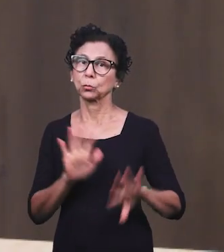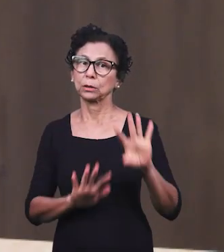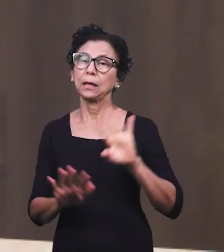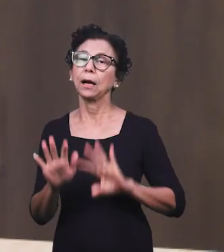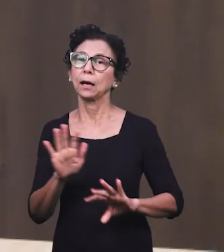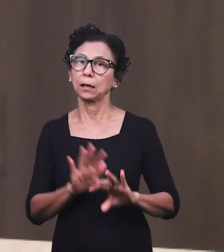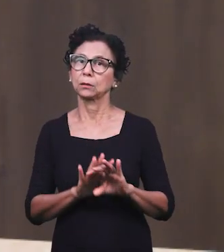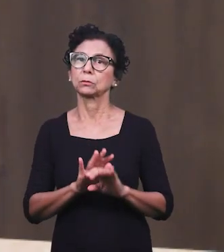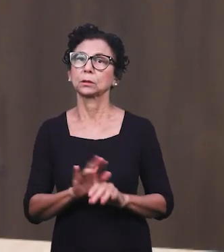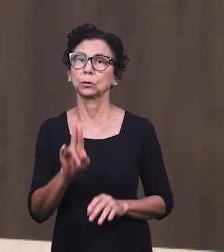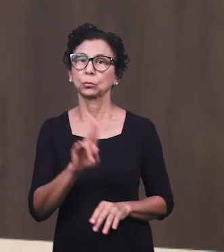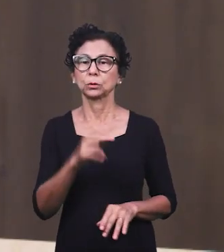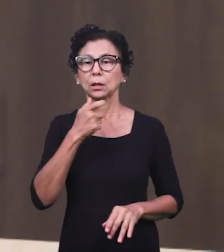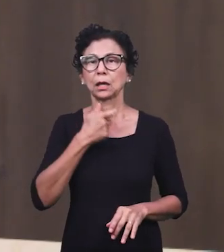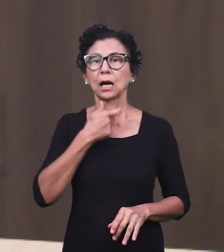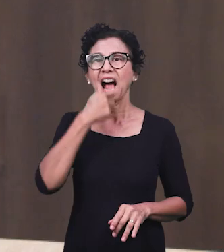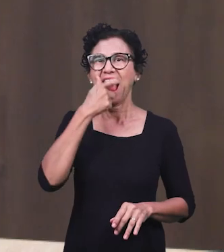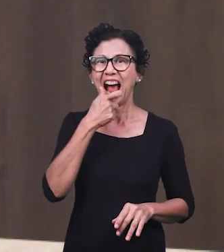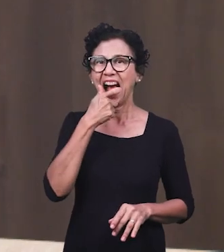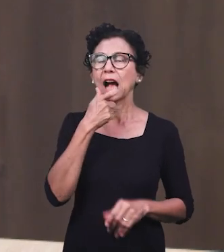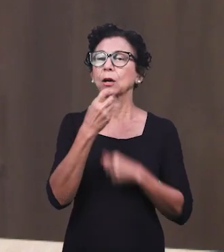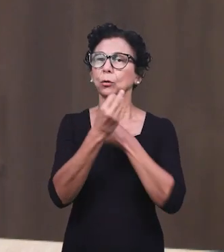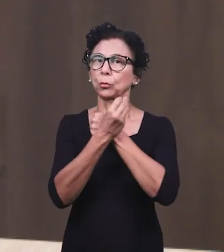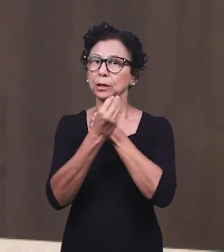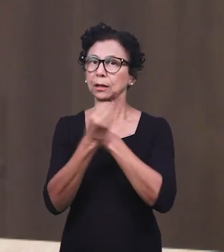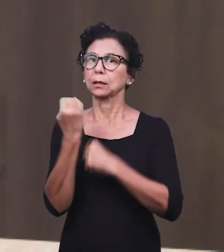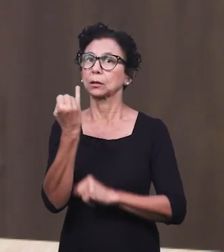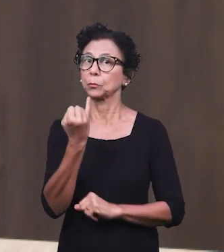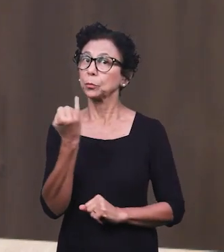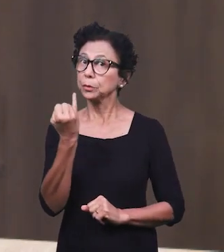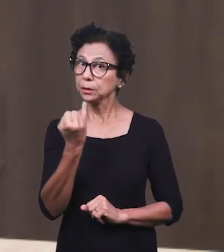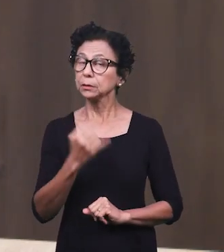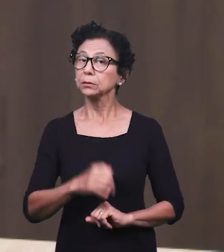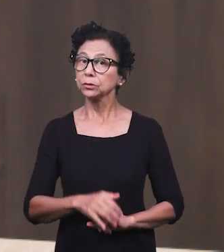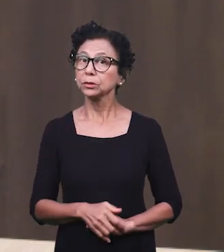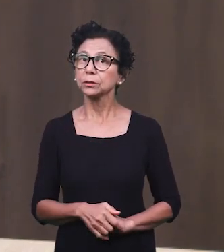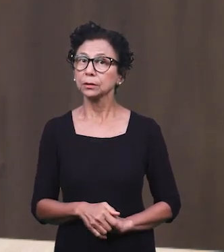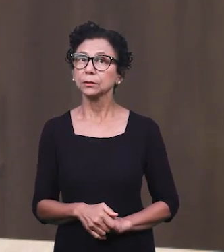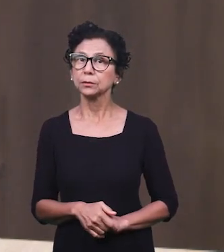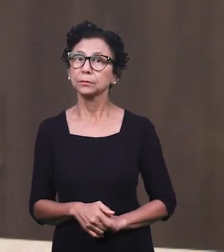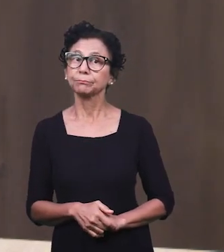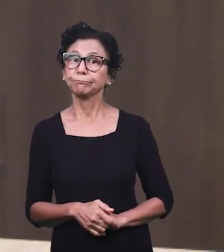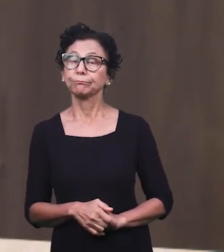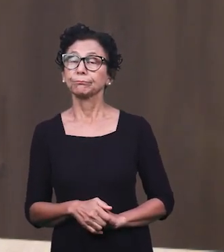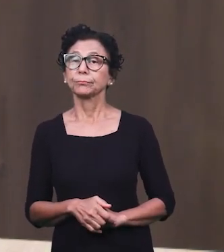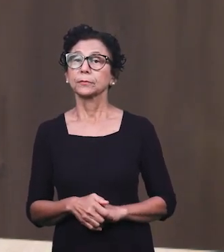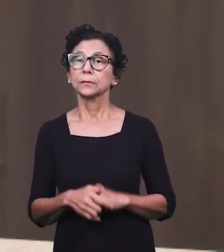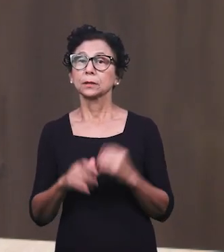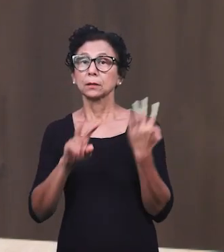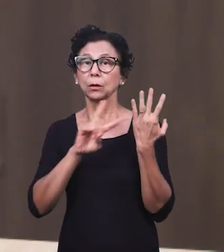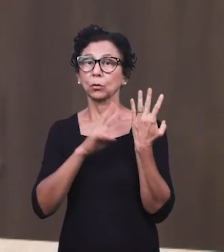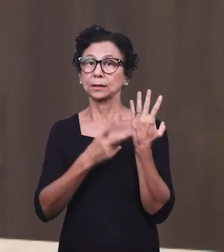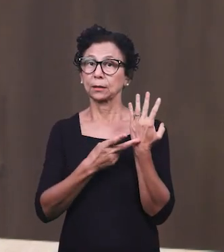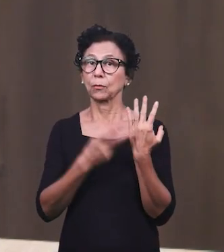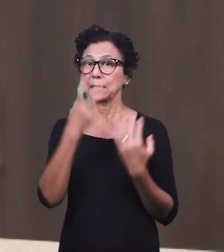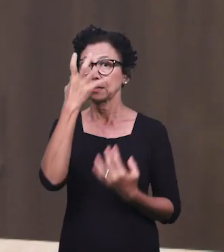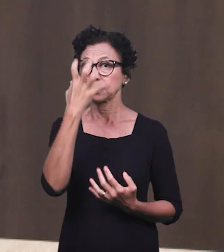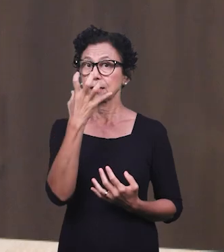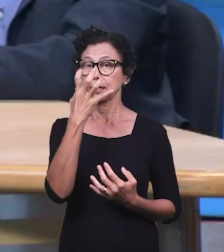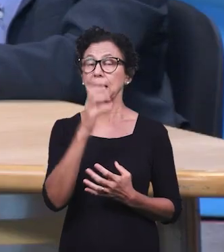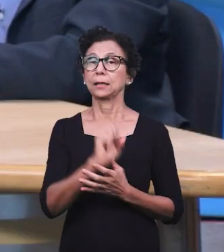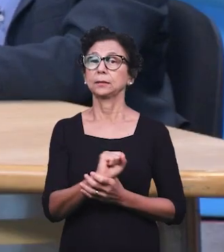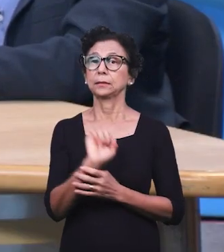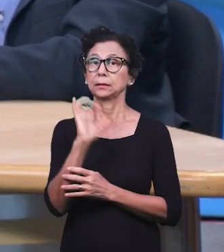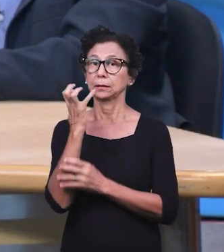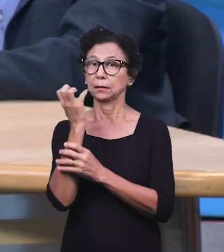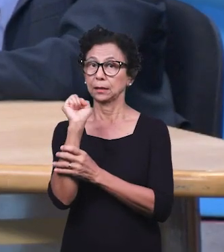questão da prótese, ele é realmente uma coisa muito importante, com o objetivo até de prevenir consequências mais Graves,